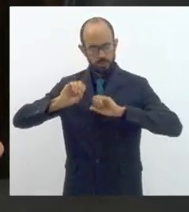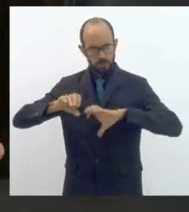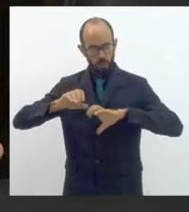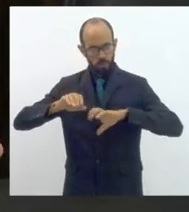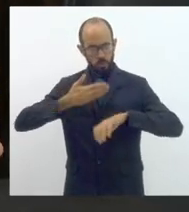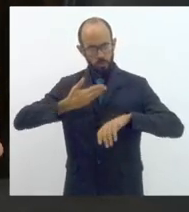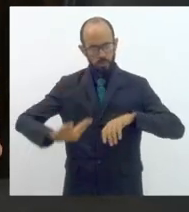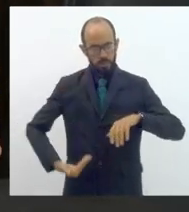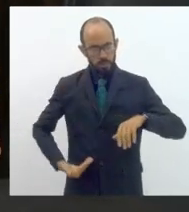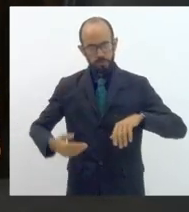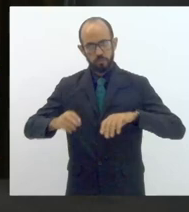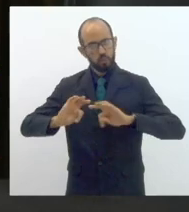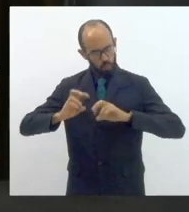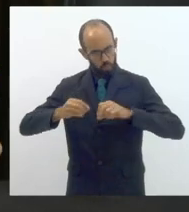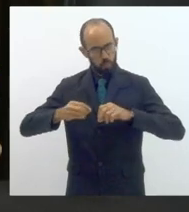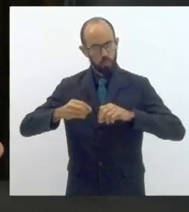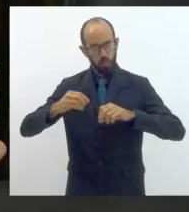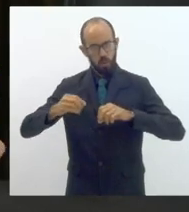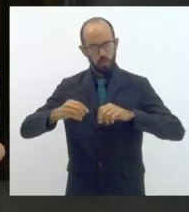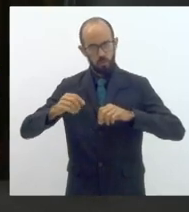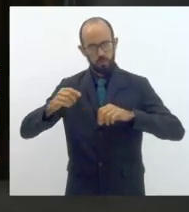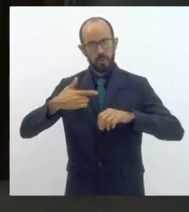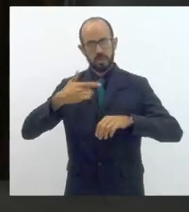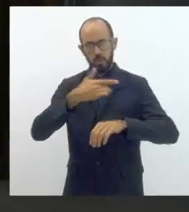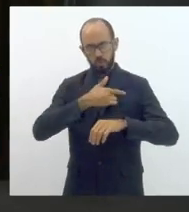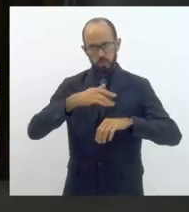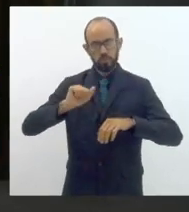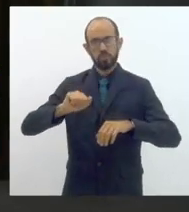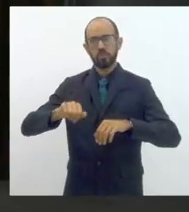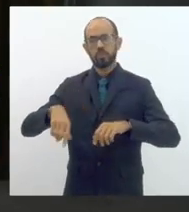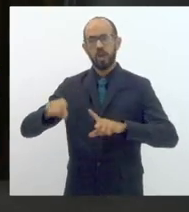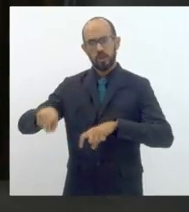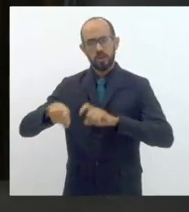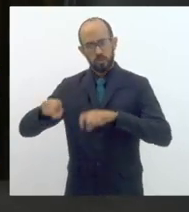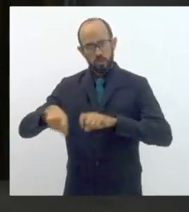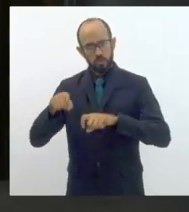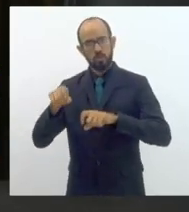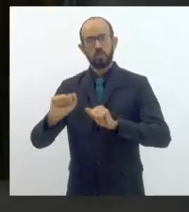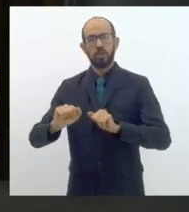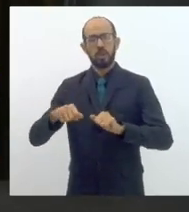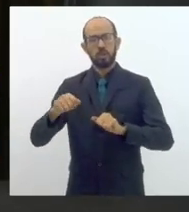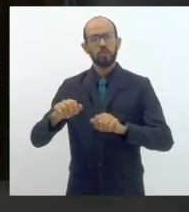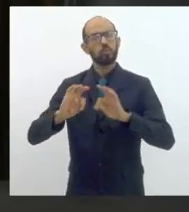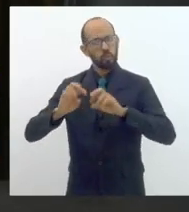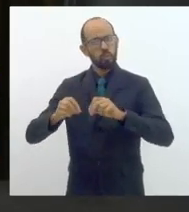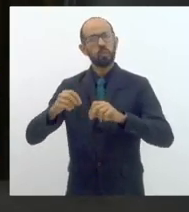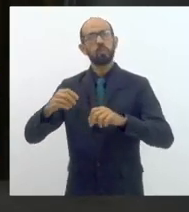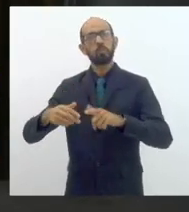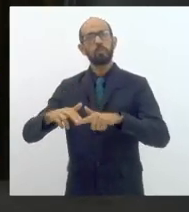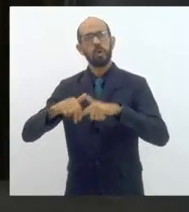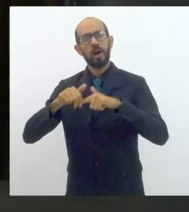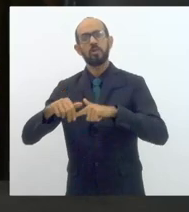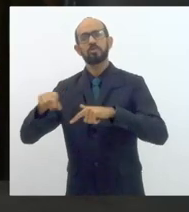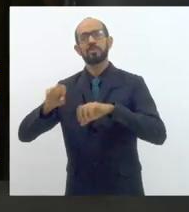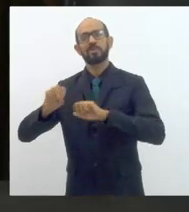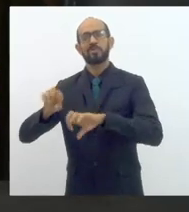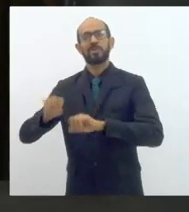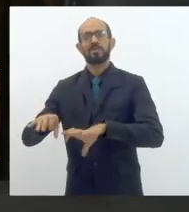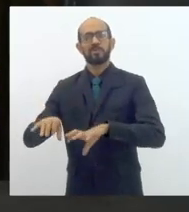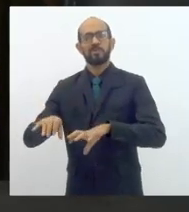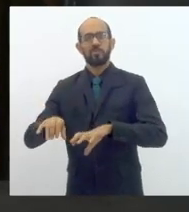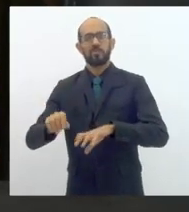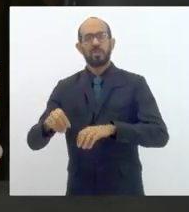nós fizemos foi pela educação. Saúde pública pela educação, agricultura pela educação, assistência social pela educação. A gente levou para a